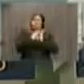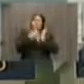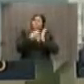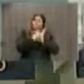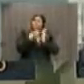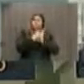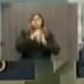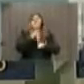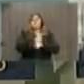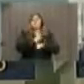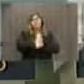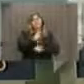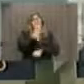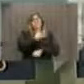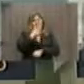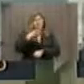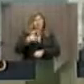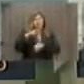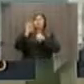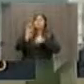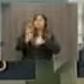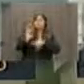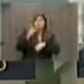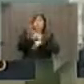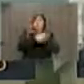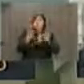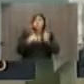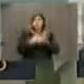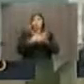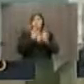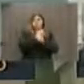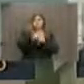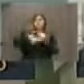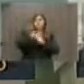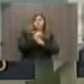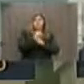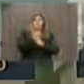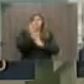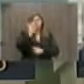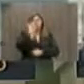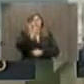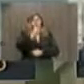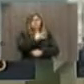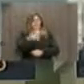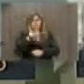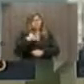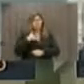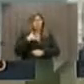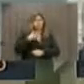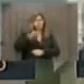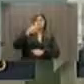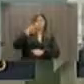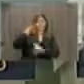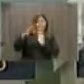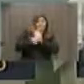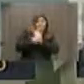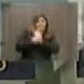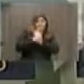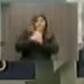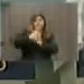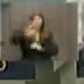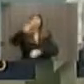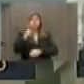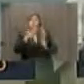do Estado à saúde, à educação, toda questão social. Então, nós não defendemos a municipalização da saúde, a municipalização da educação,